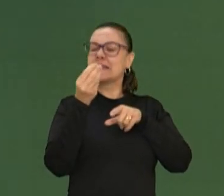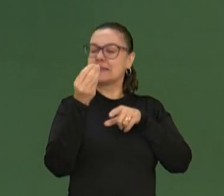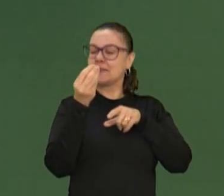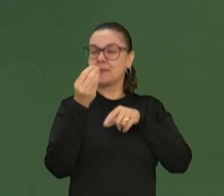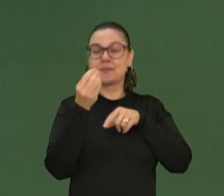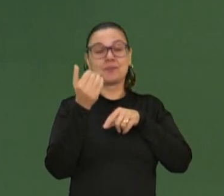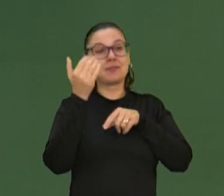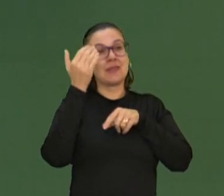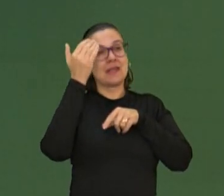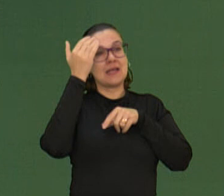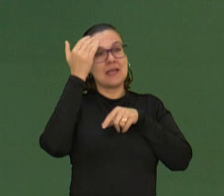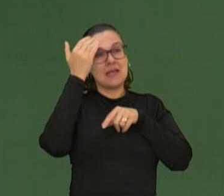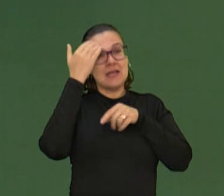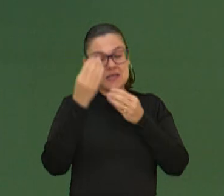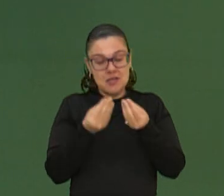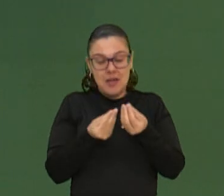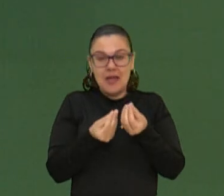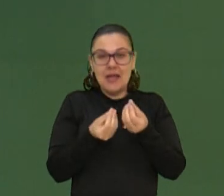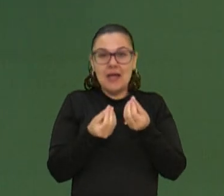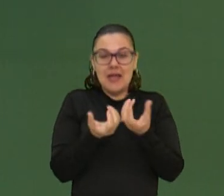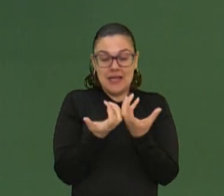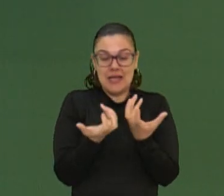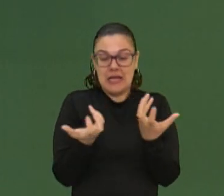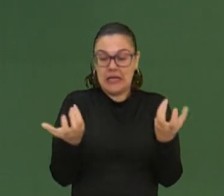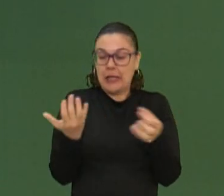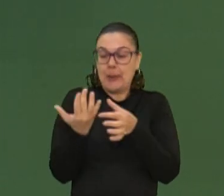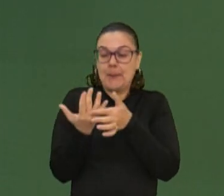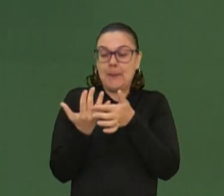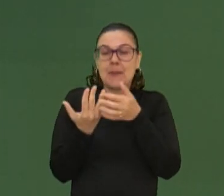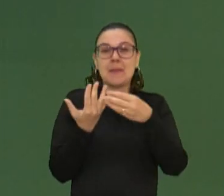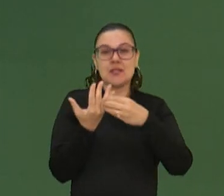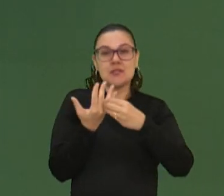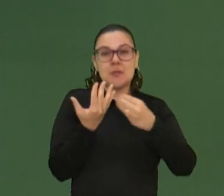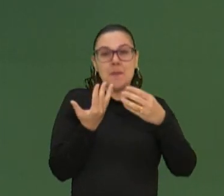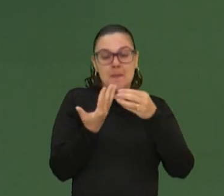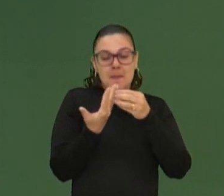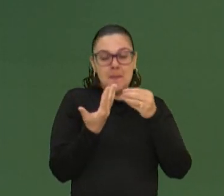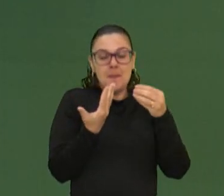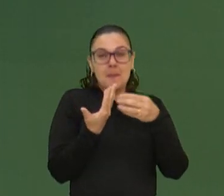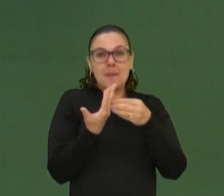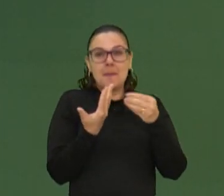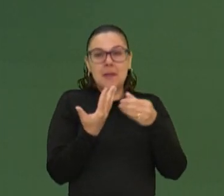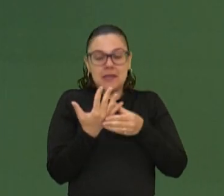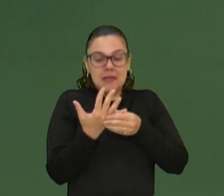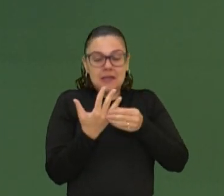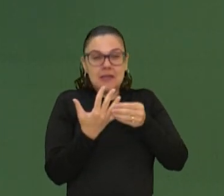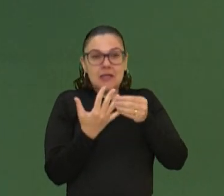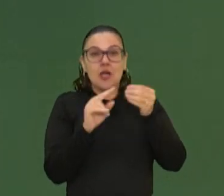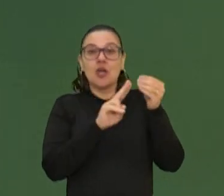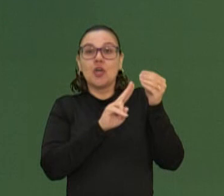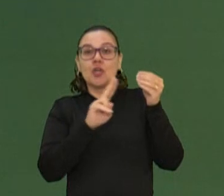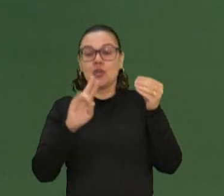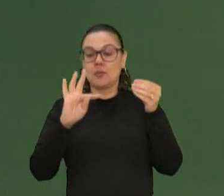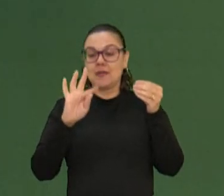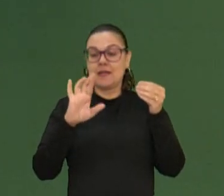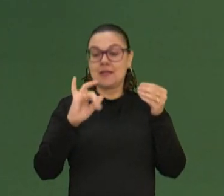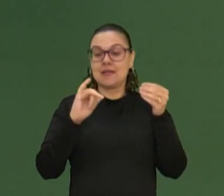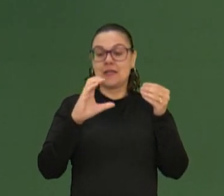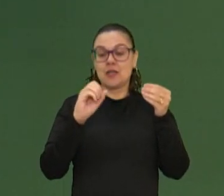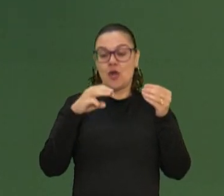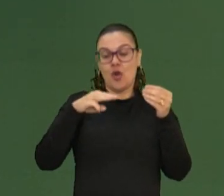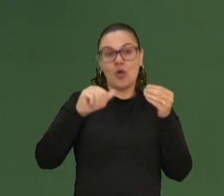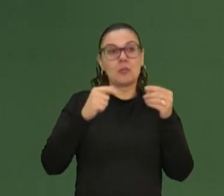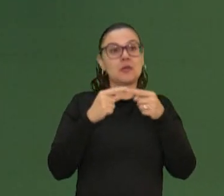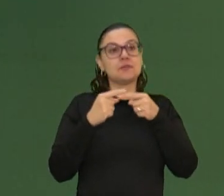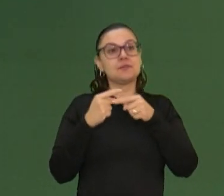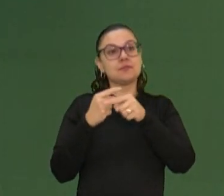sabe quando você passa a mão na grama assim? Que você sente que ela é felpudinha, aqueles pelinhos? Aquilo chama-se tricomas. Aqui está